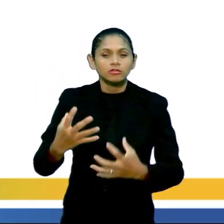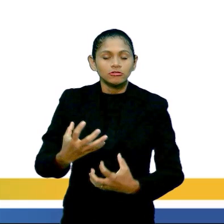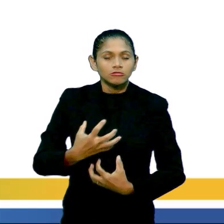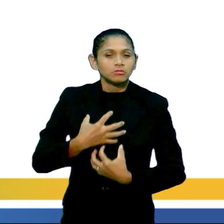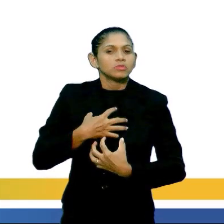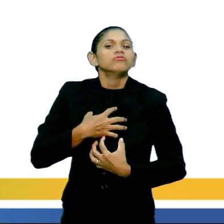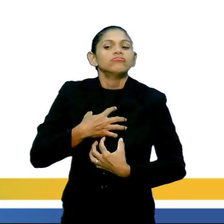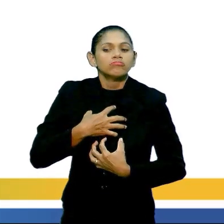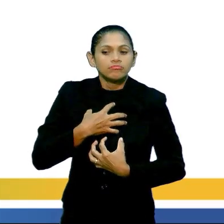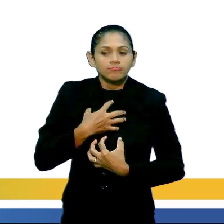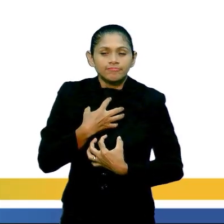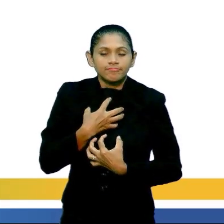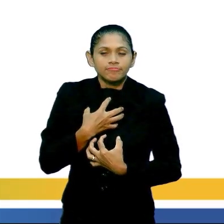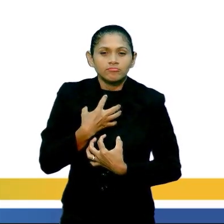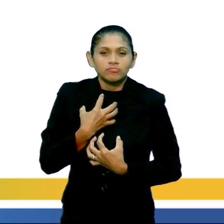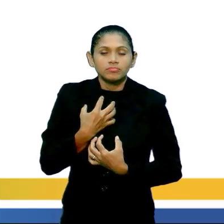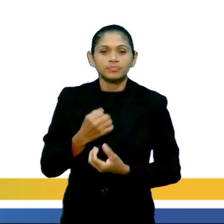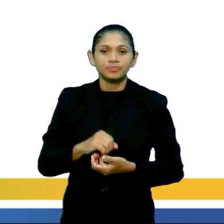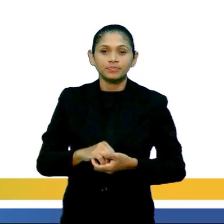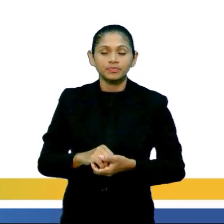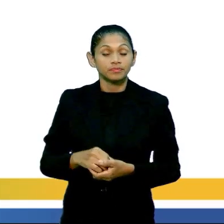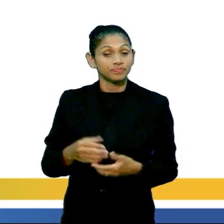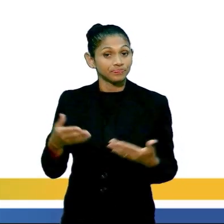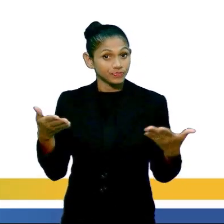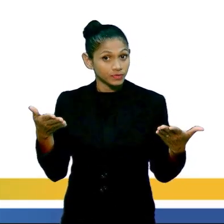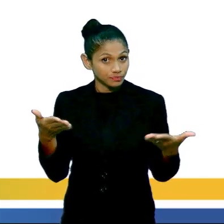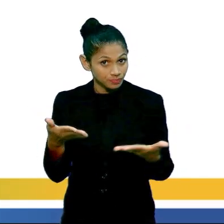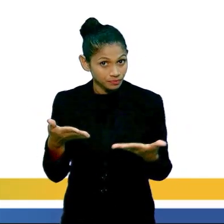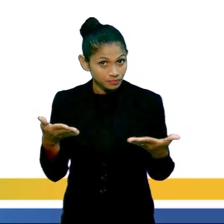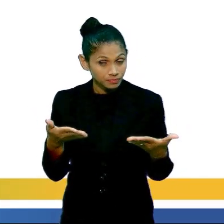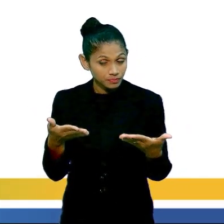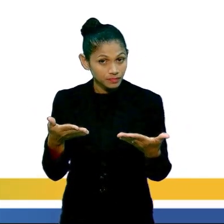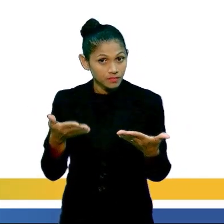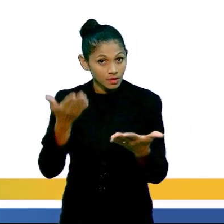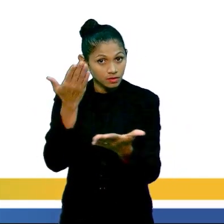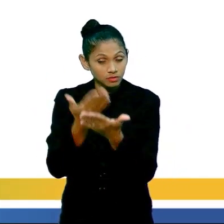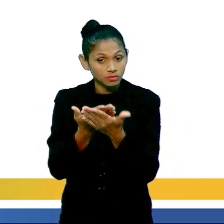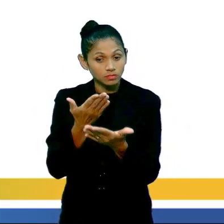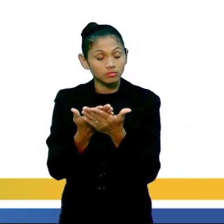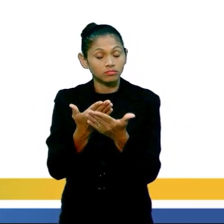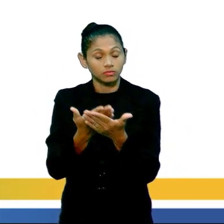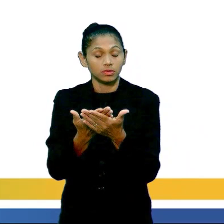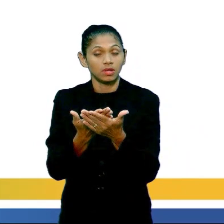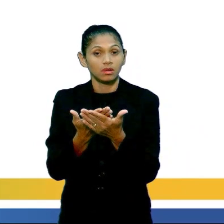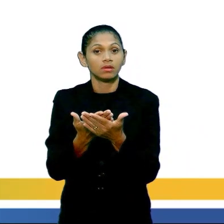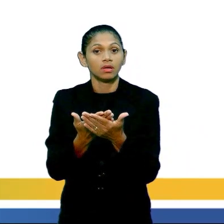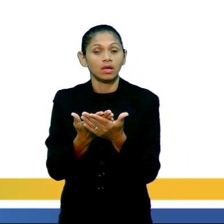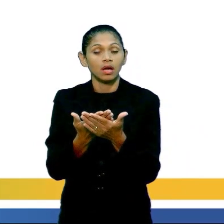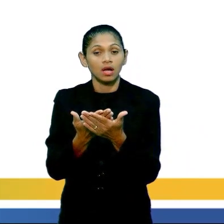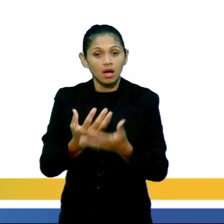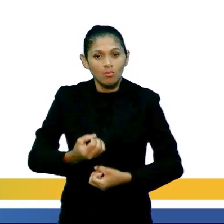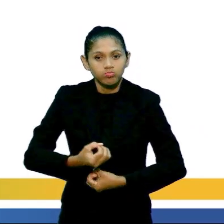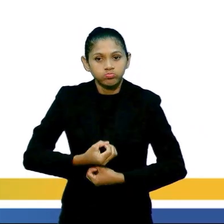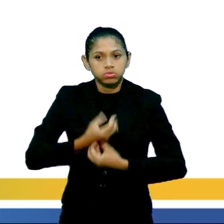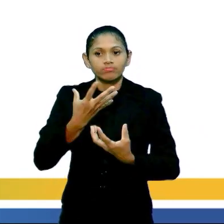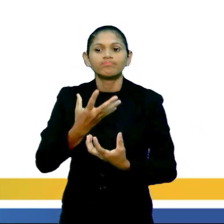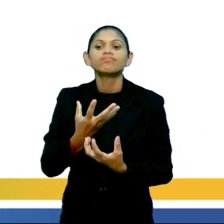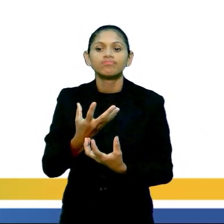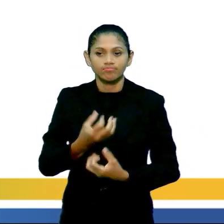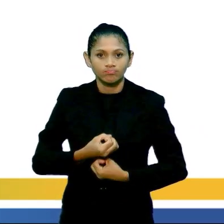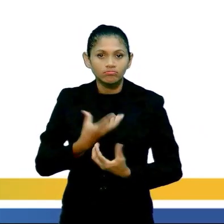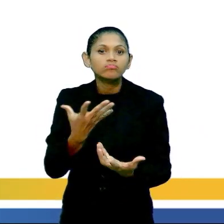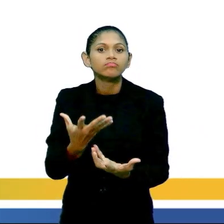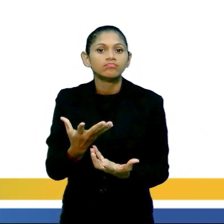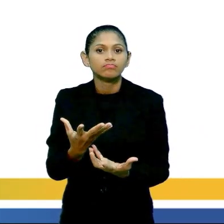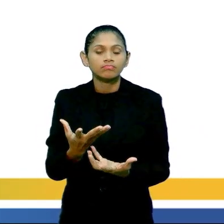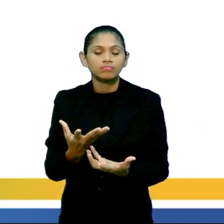sentimentos. E nós vamos falar aqui da função poética, né? Professor, um